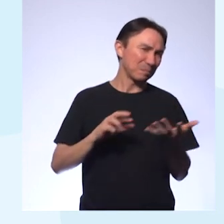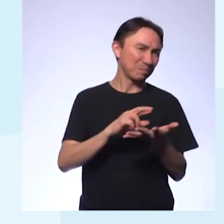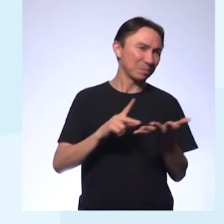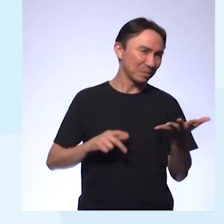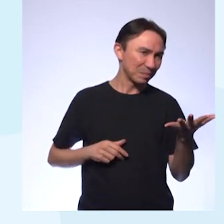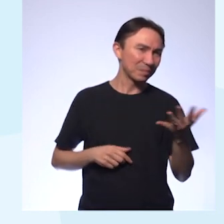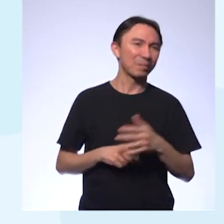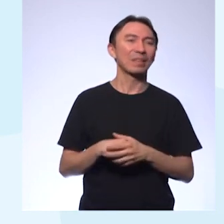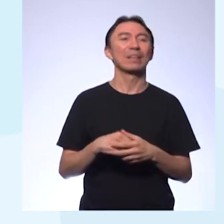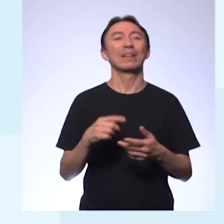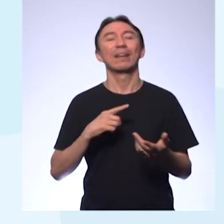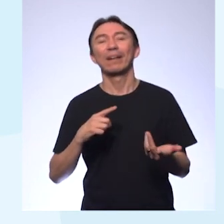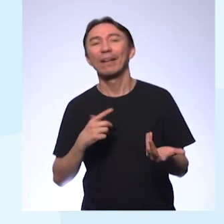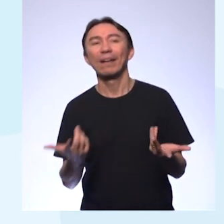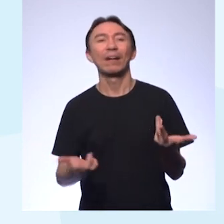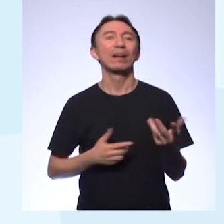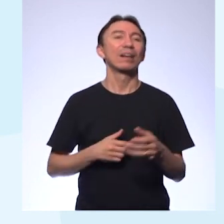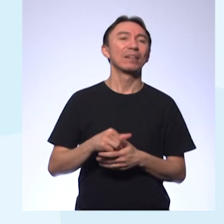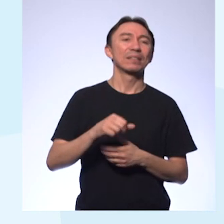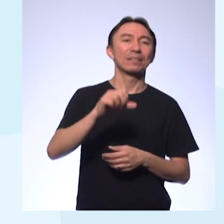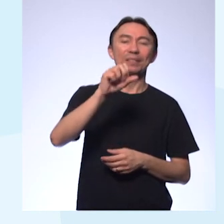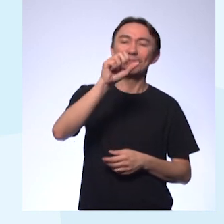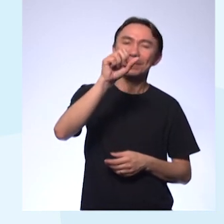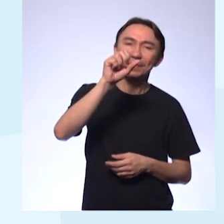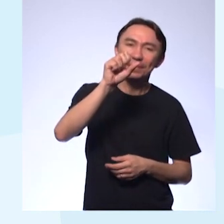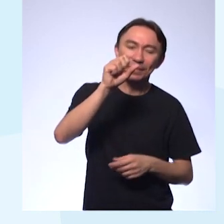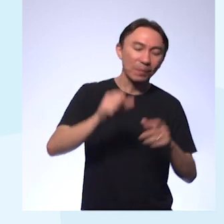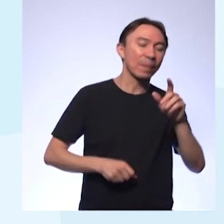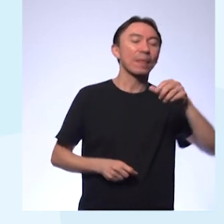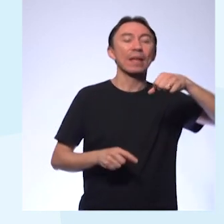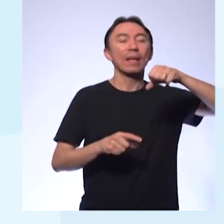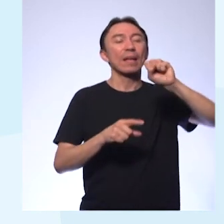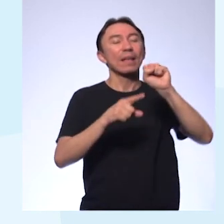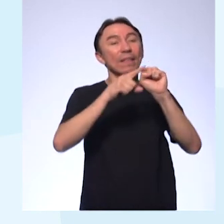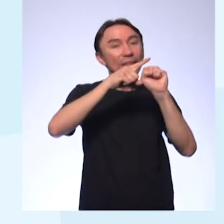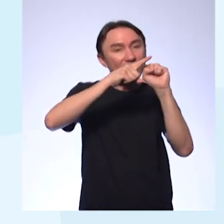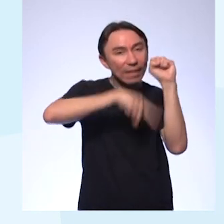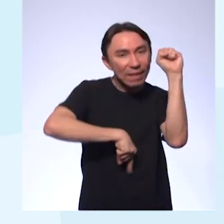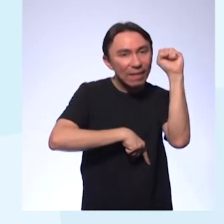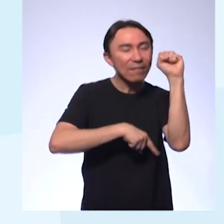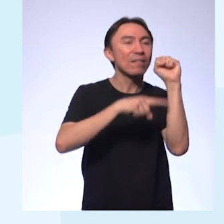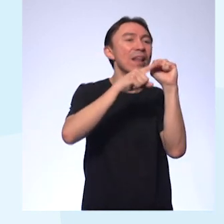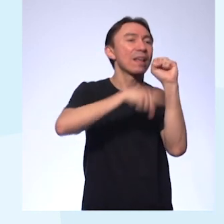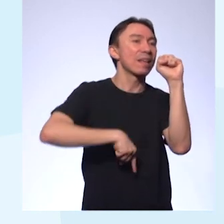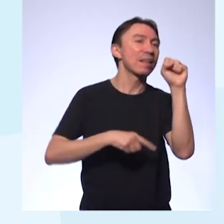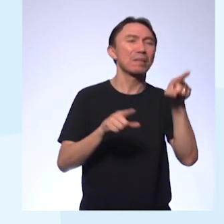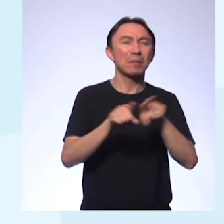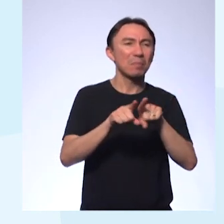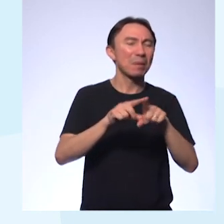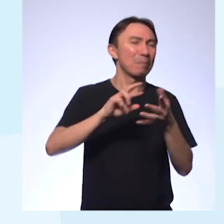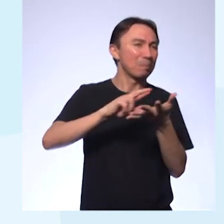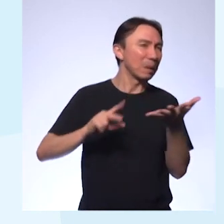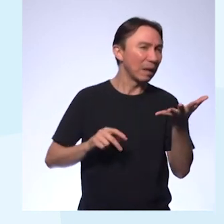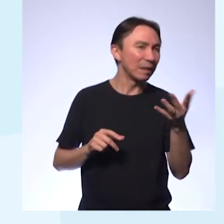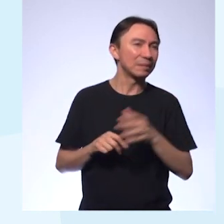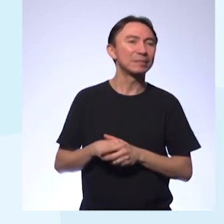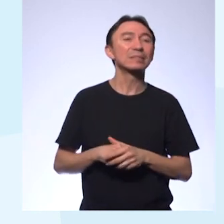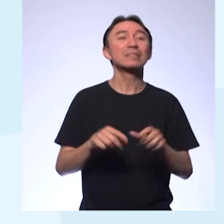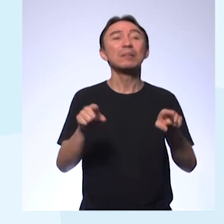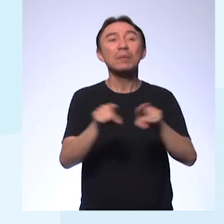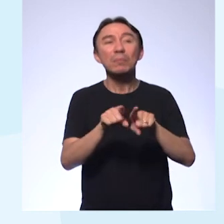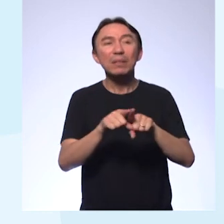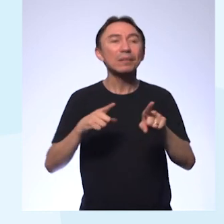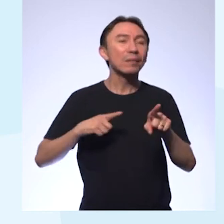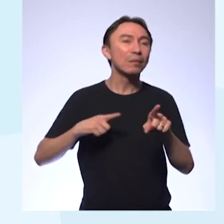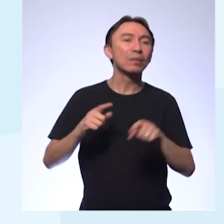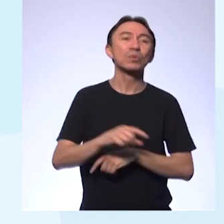congênitas como sífilis, toxoplasmose, radiação a partir da radioterapia, e substâncias